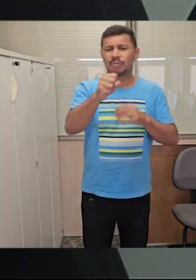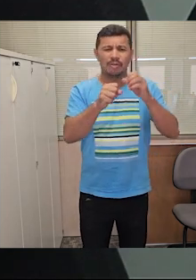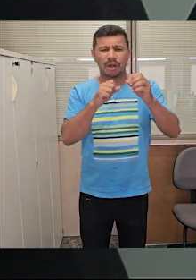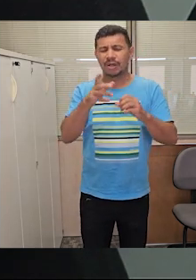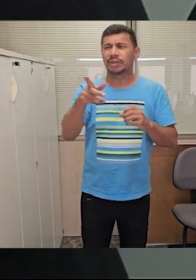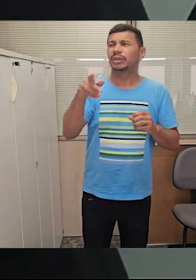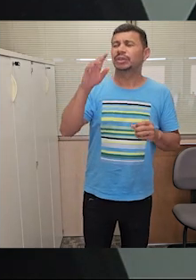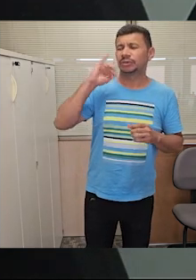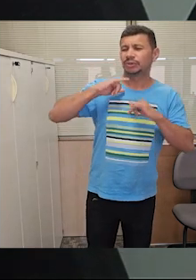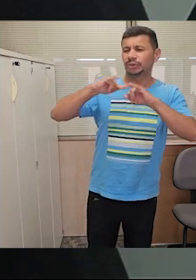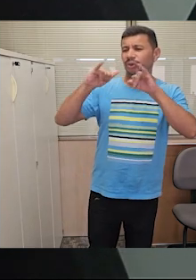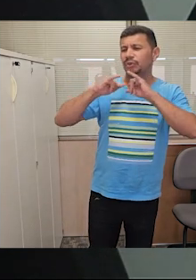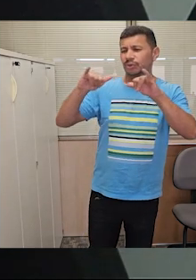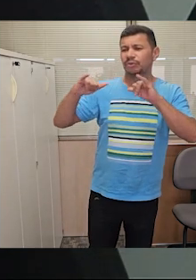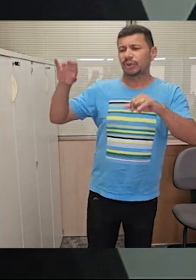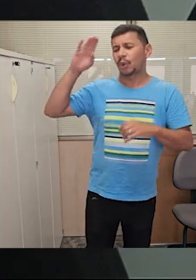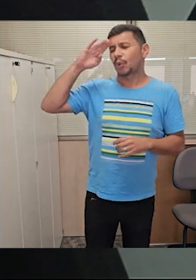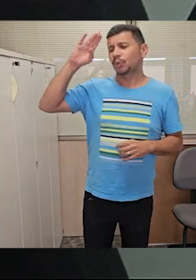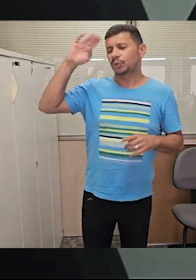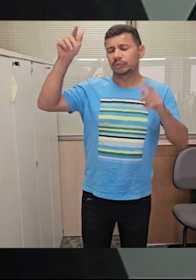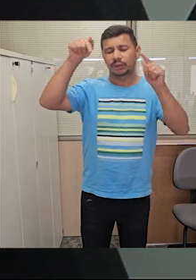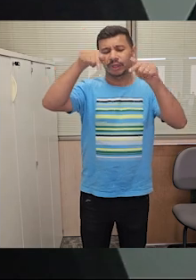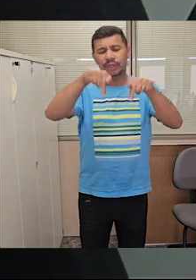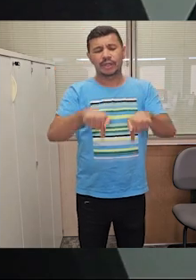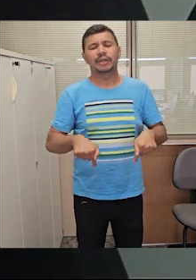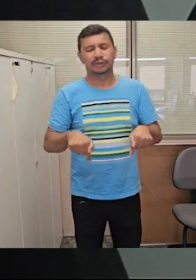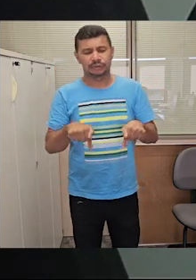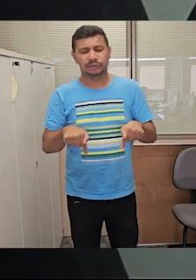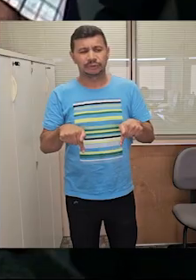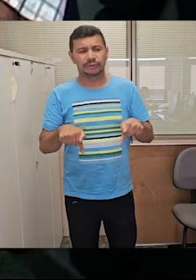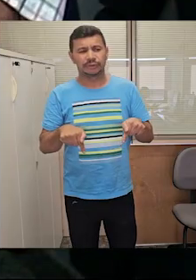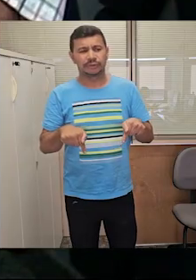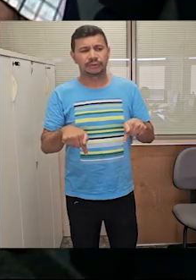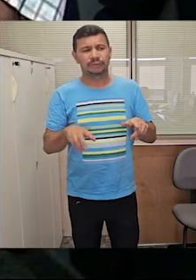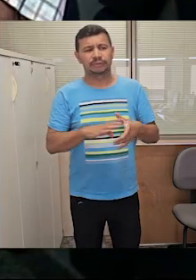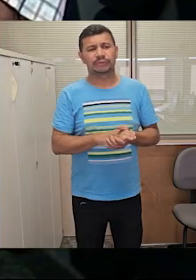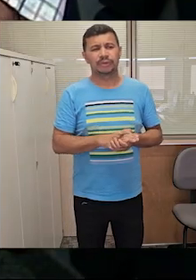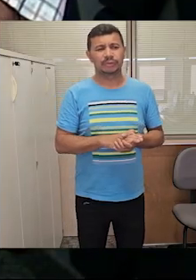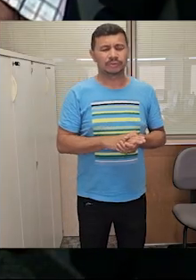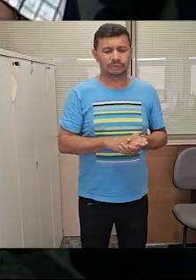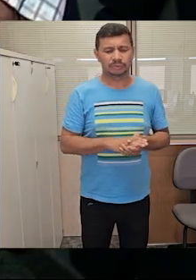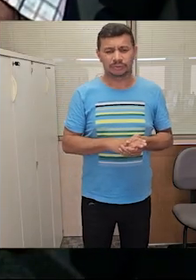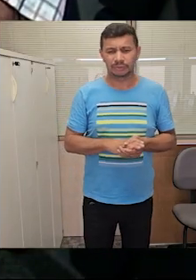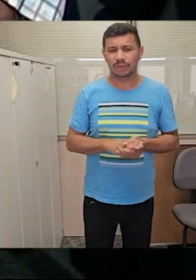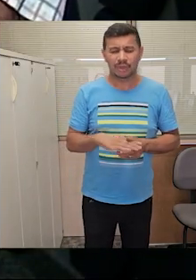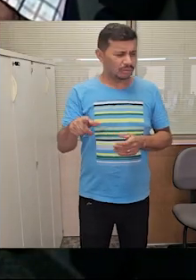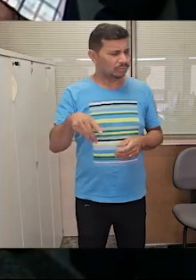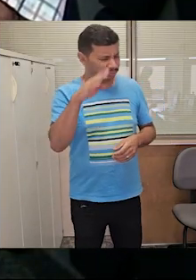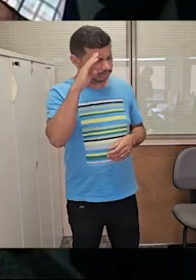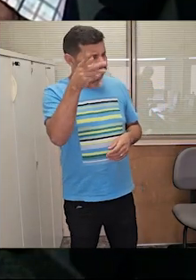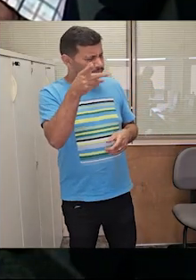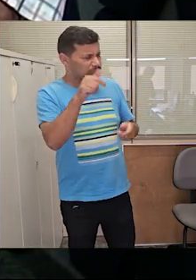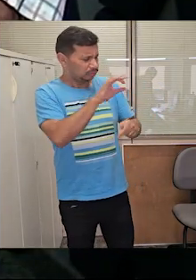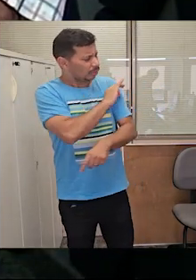olha, soldados, aqui... Esses soldados já eram do Exército. Não, da Força Pública. Da